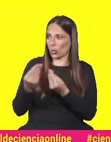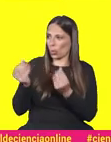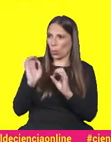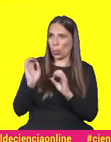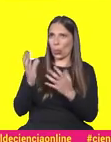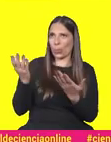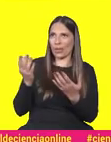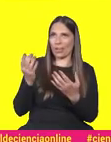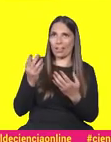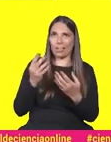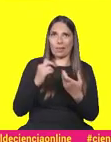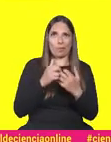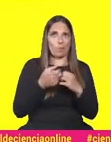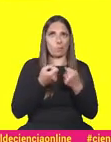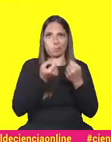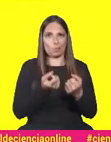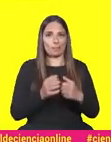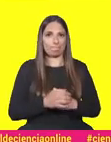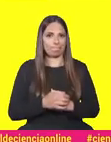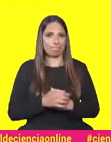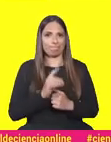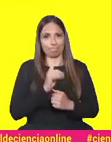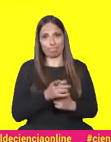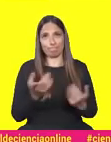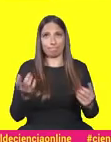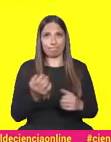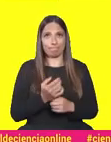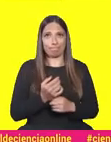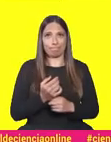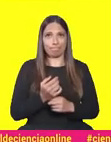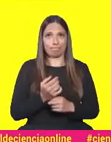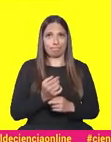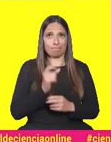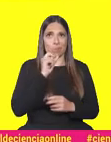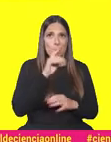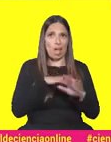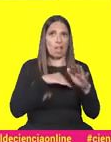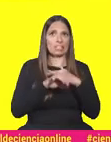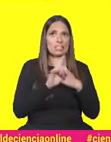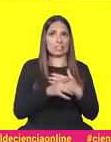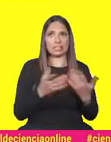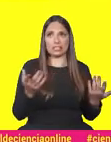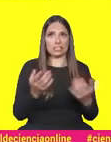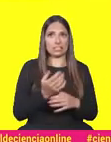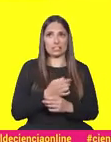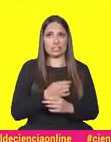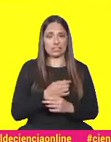vistos, é insolúvel o problema. É. Sim, sim, tínhamos razão. Temos que fazer. E mantemos. Já vimos a